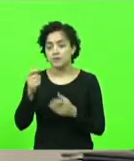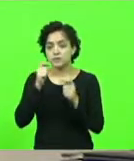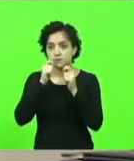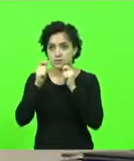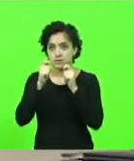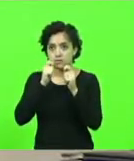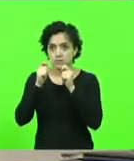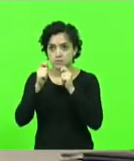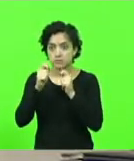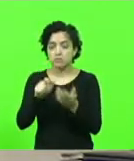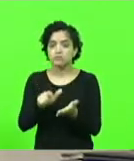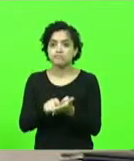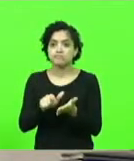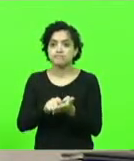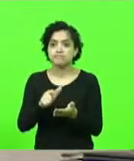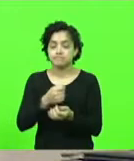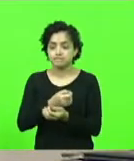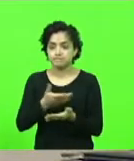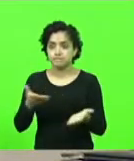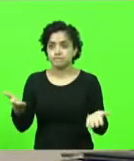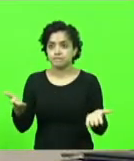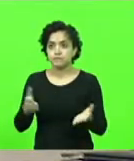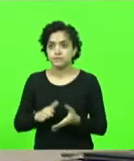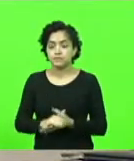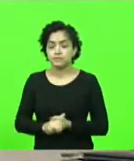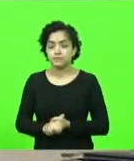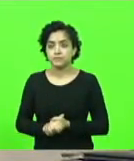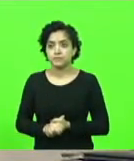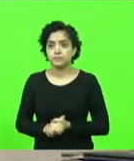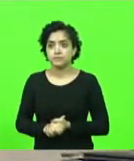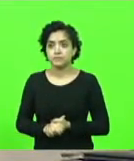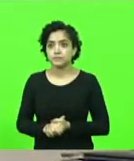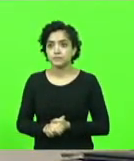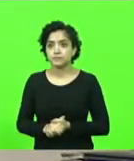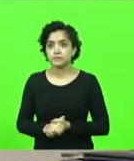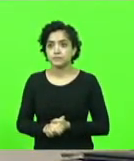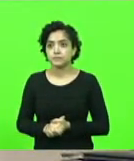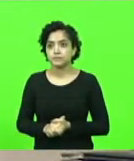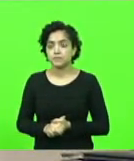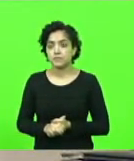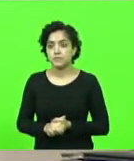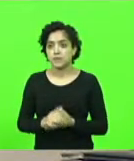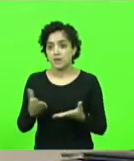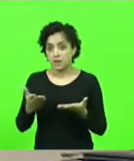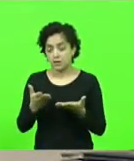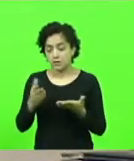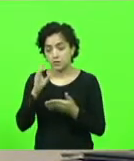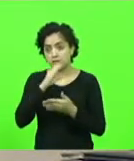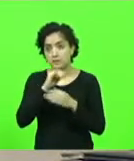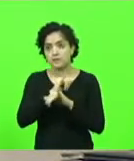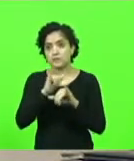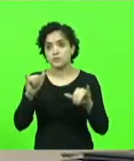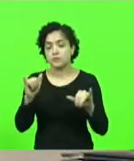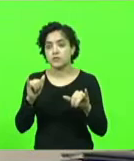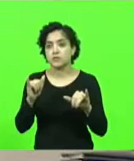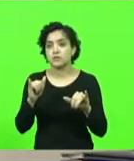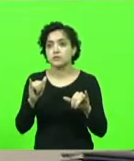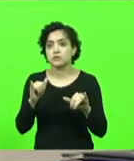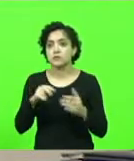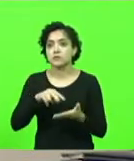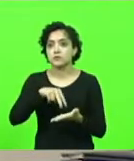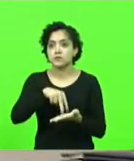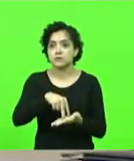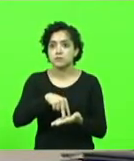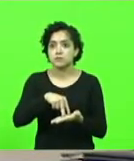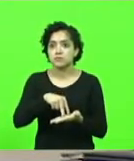proceda a distribuição do expediente e em breve de comunicações abro o